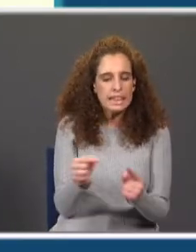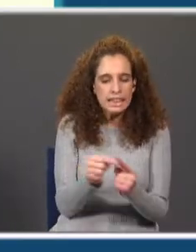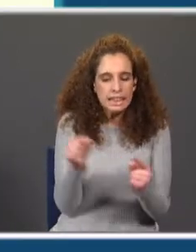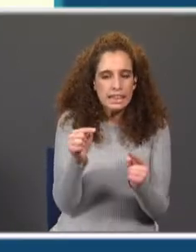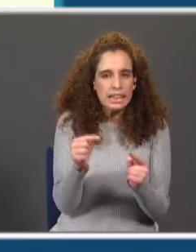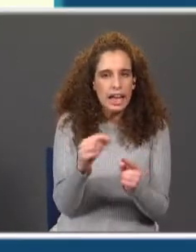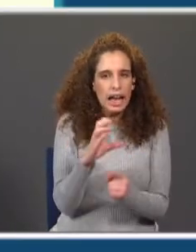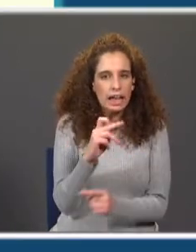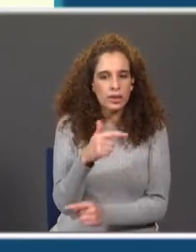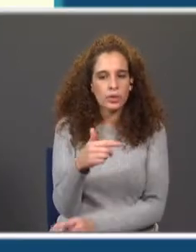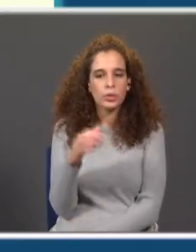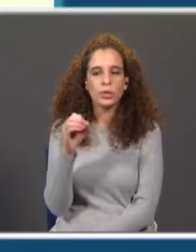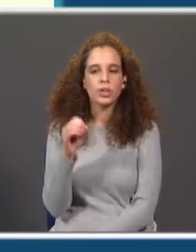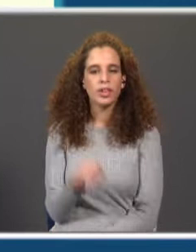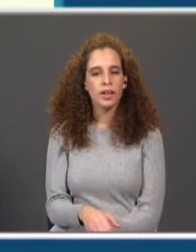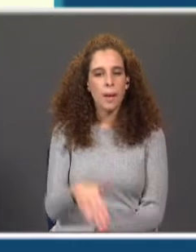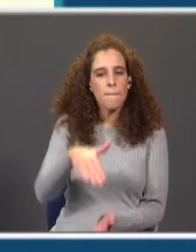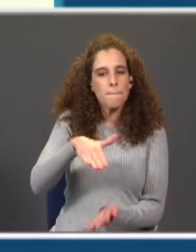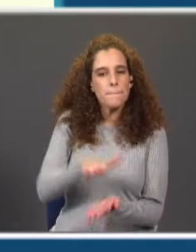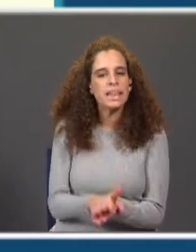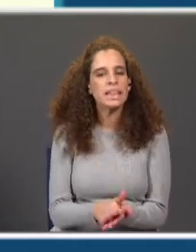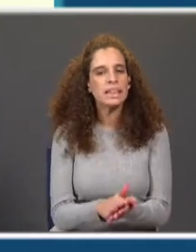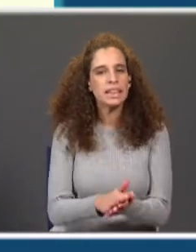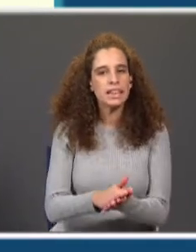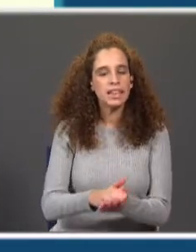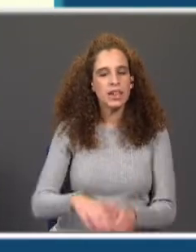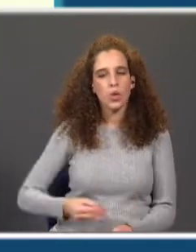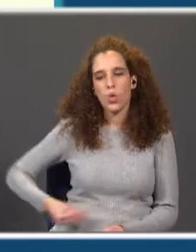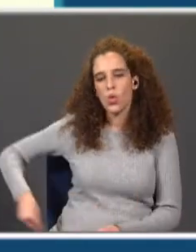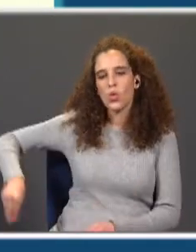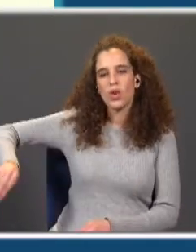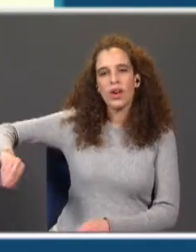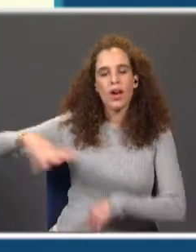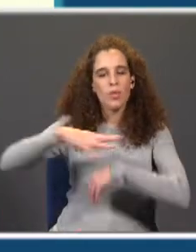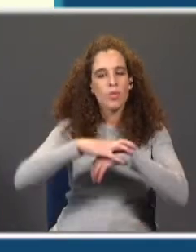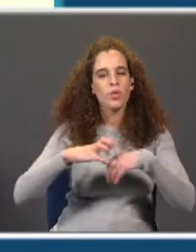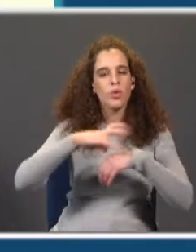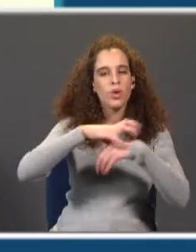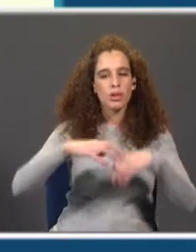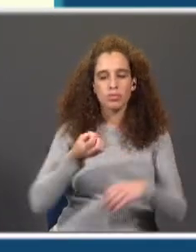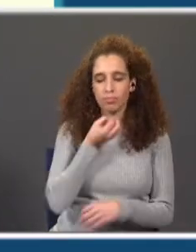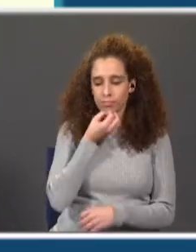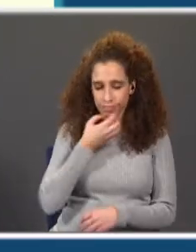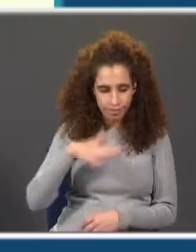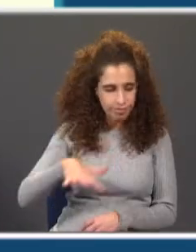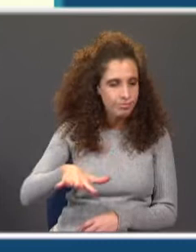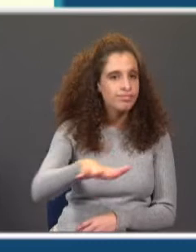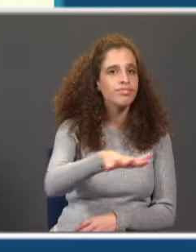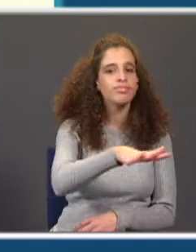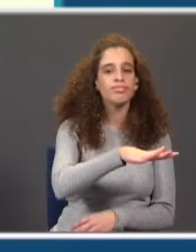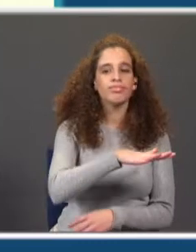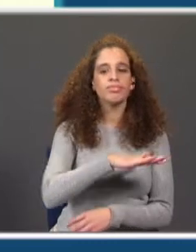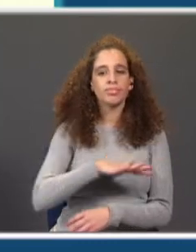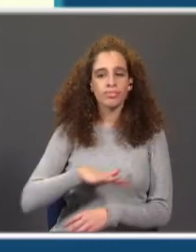Piquei-me num cato, pisei rabo de gato, perdi-me pelo